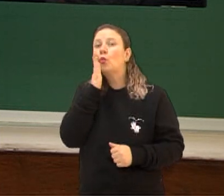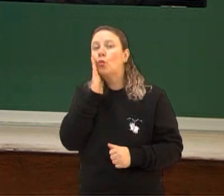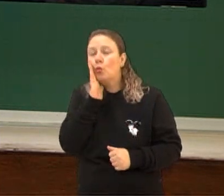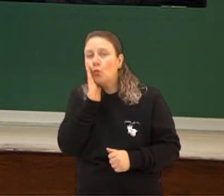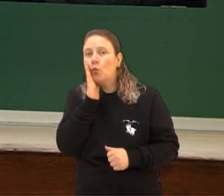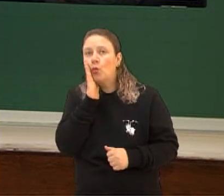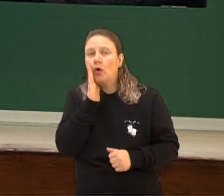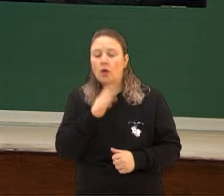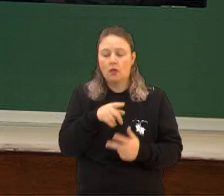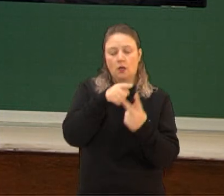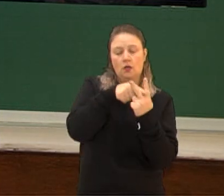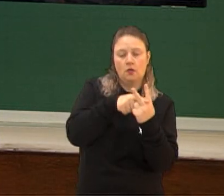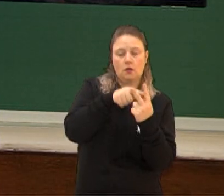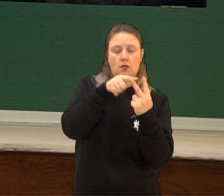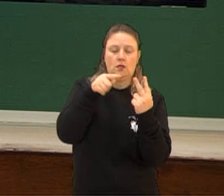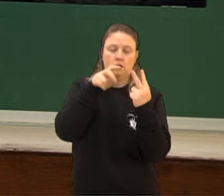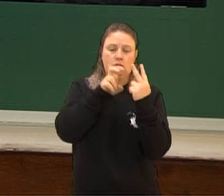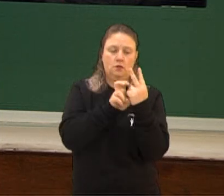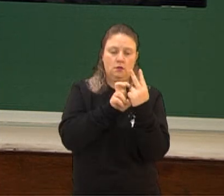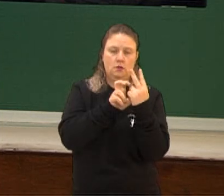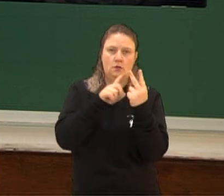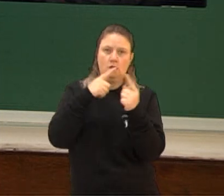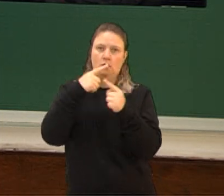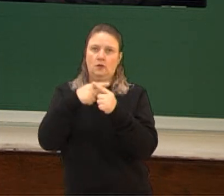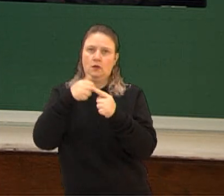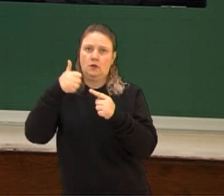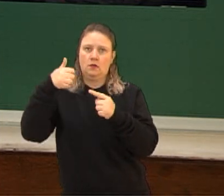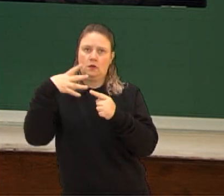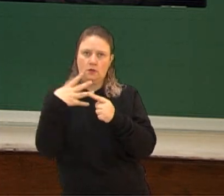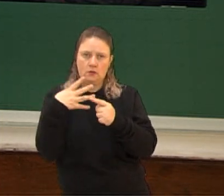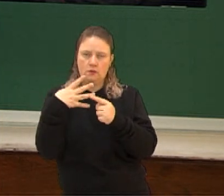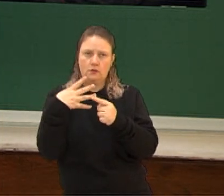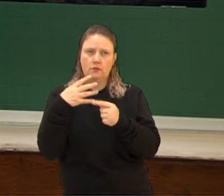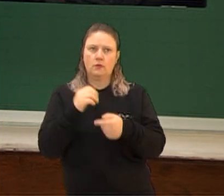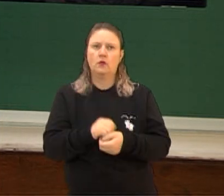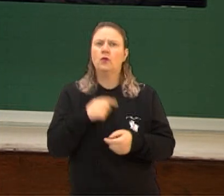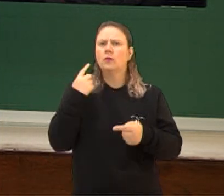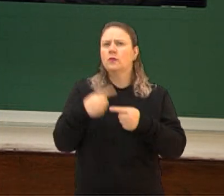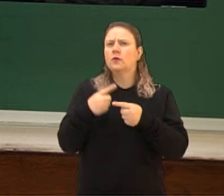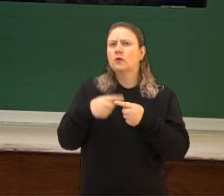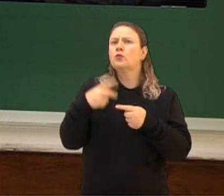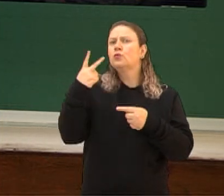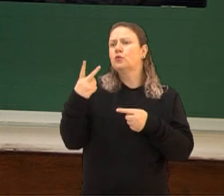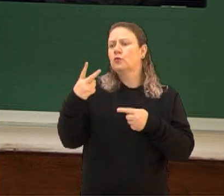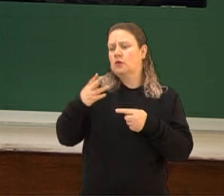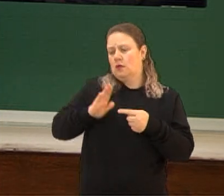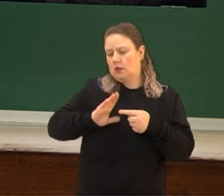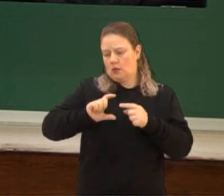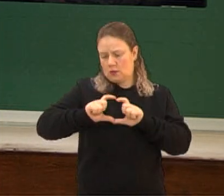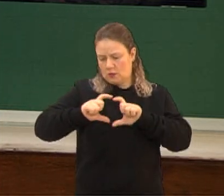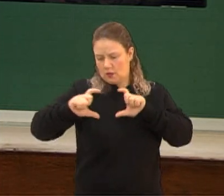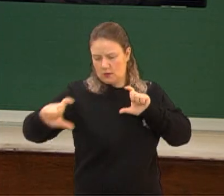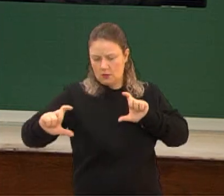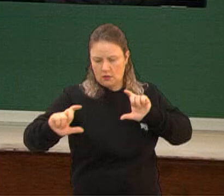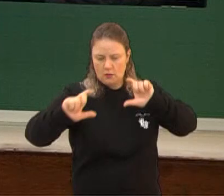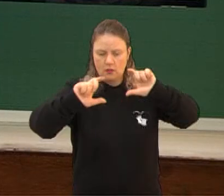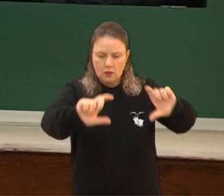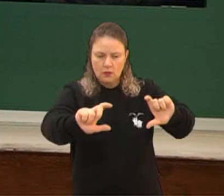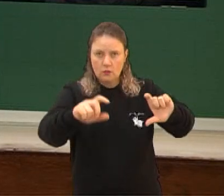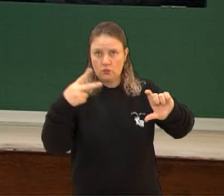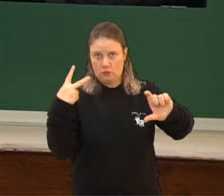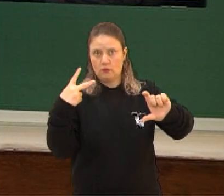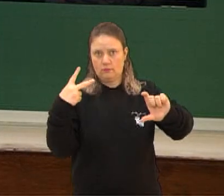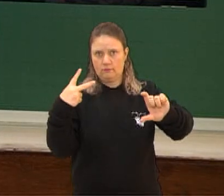5 vezes 14, ó. 2 vezes 14 vezes raiz de 5. Por que 2? Porque são 2 faces. Isso vai